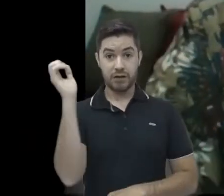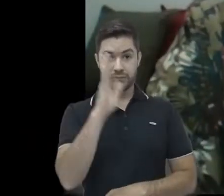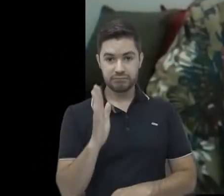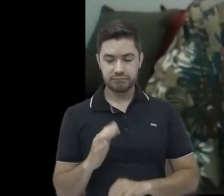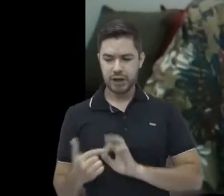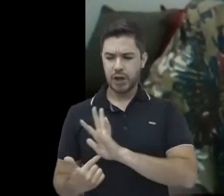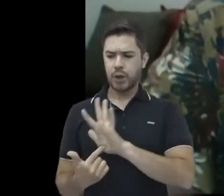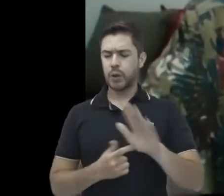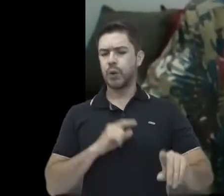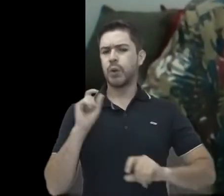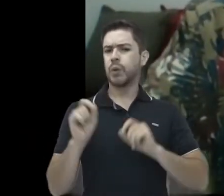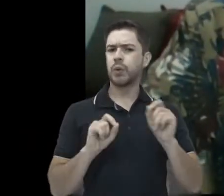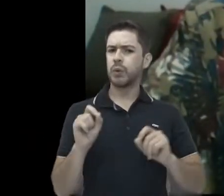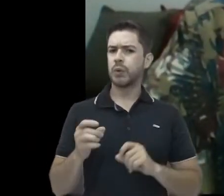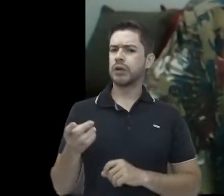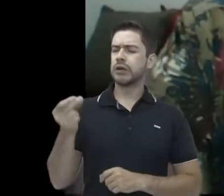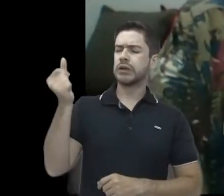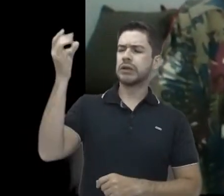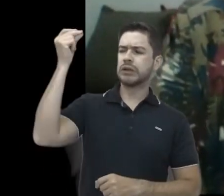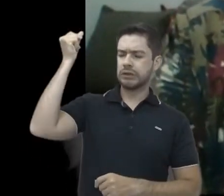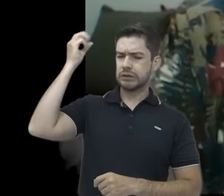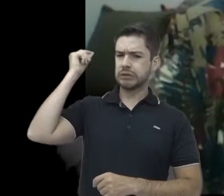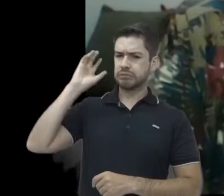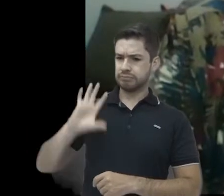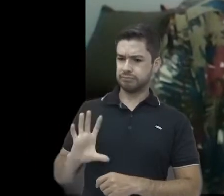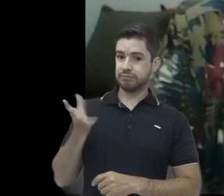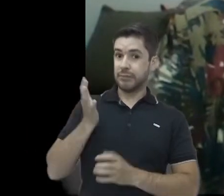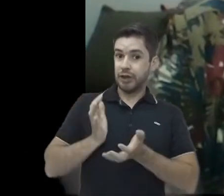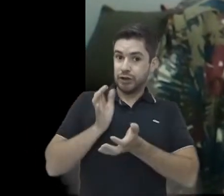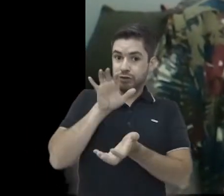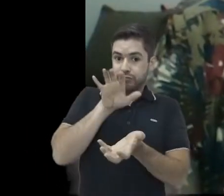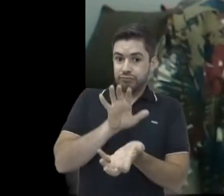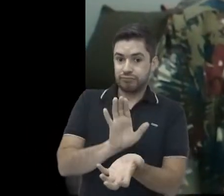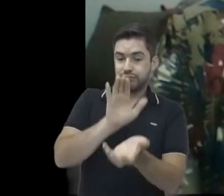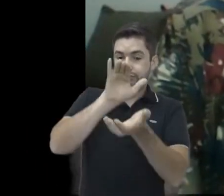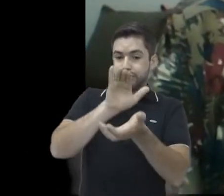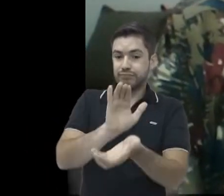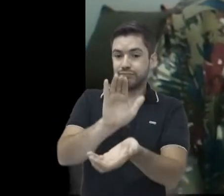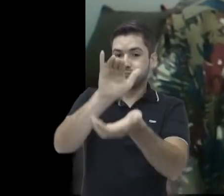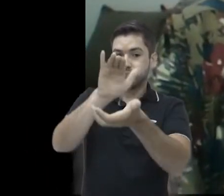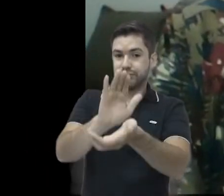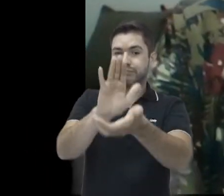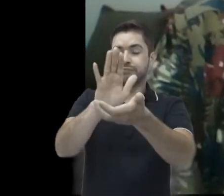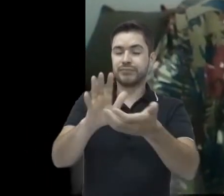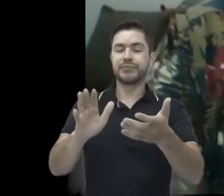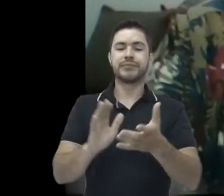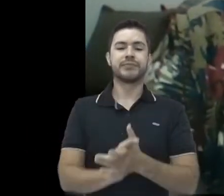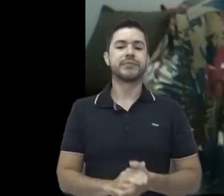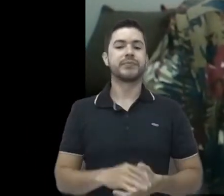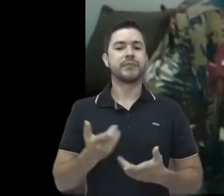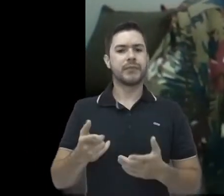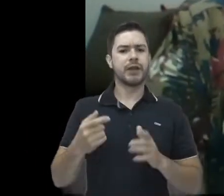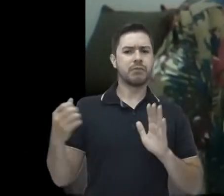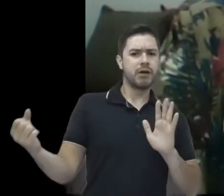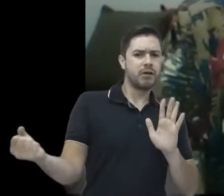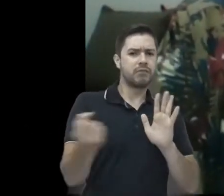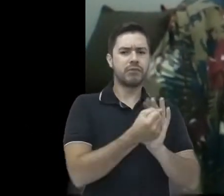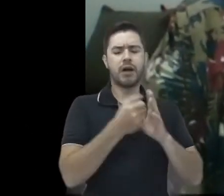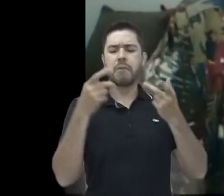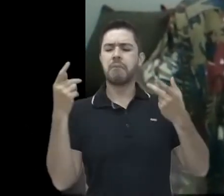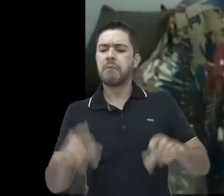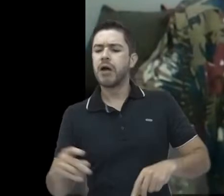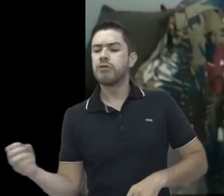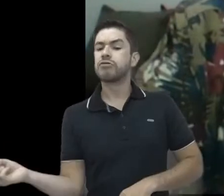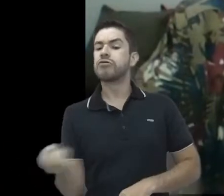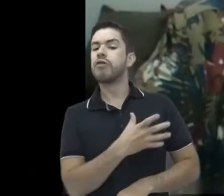no Brasil ainda na época do seu descobrimento. Era a maneira encontrada pelos colonizadores europeus de registrarem a nova terra,